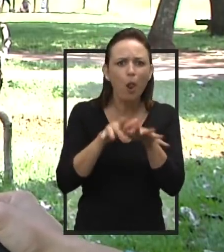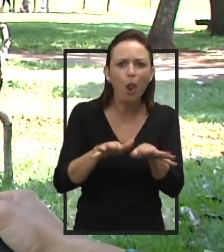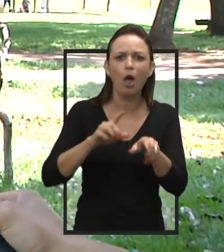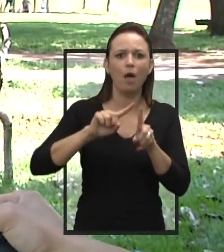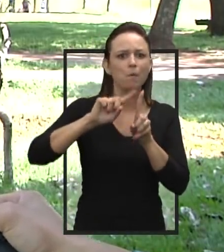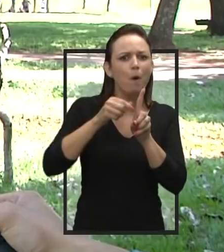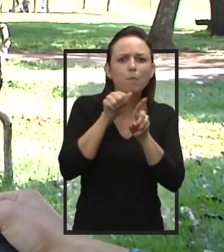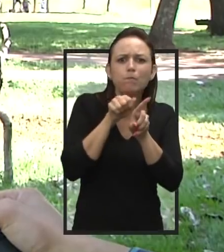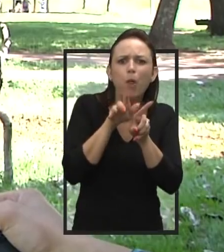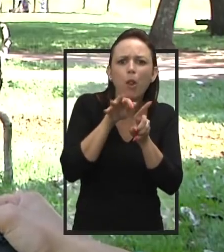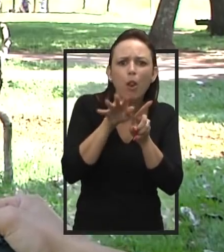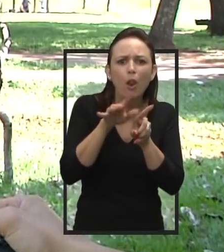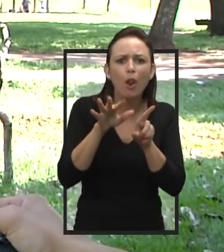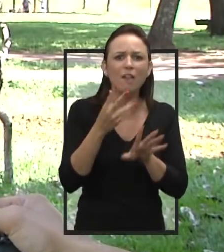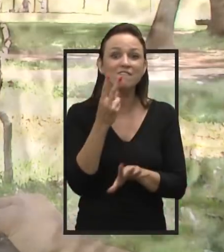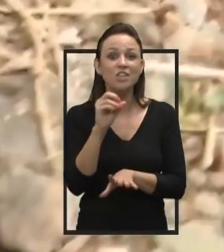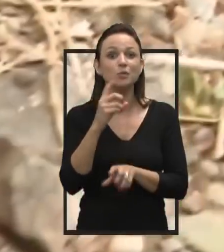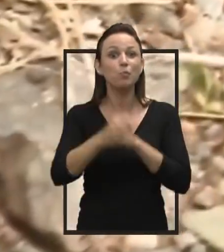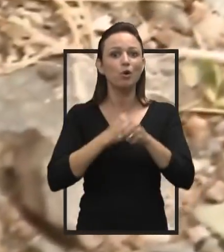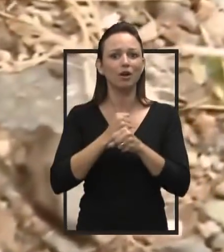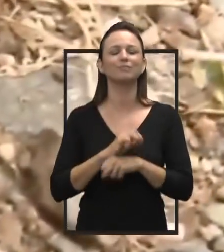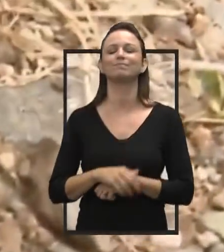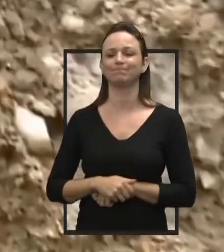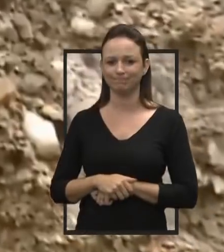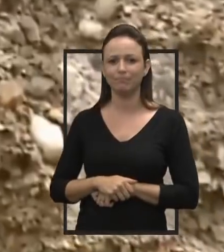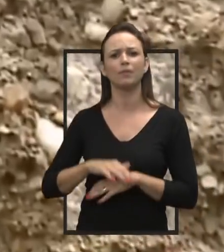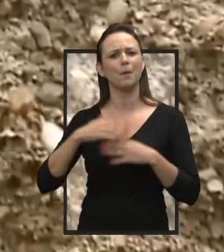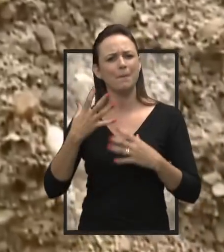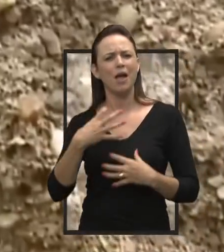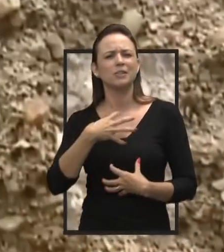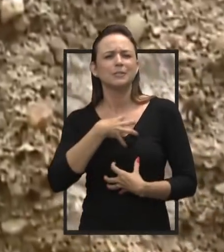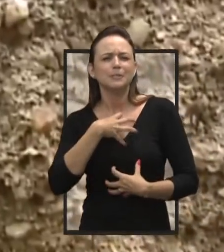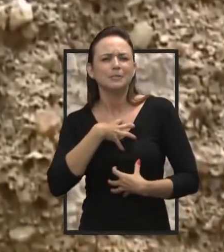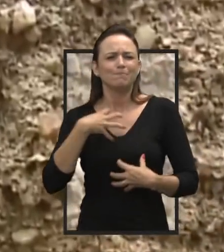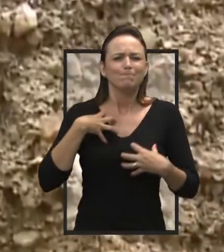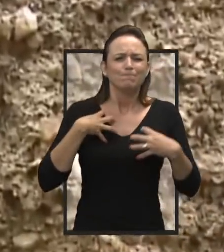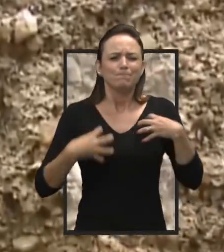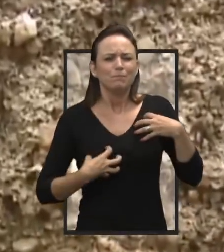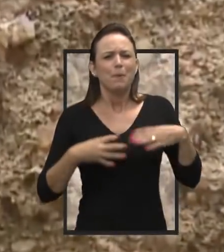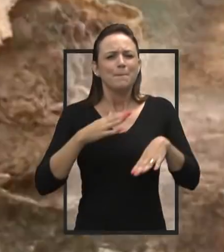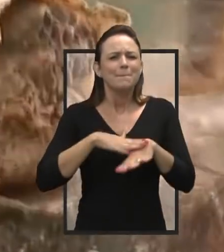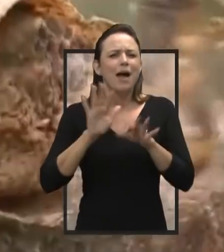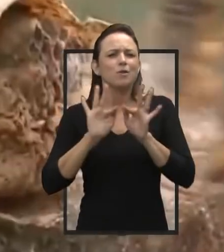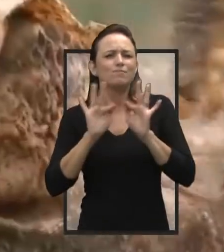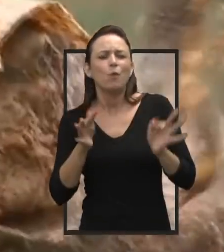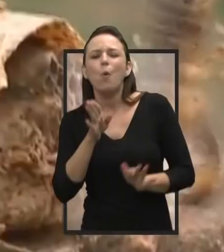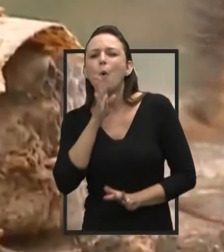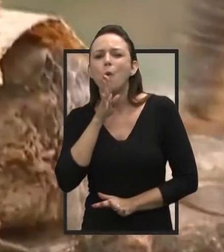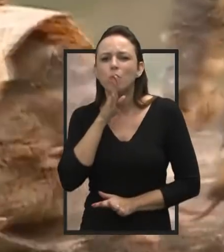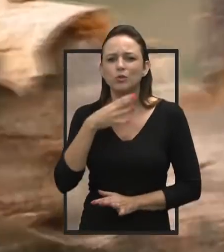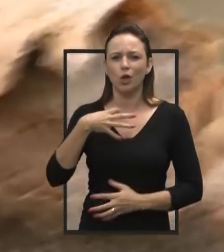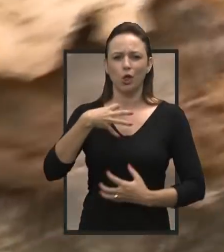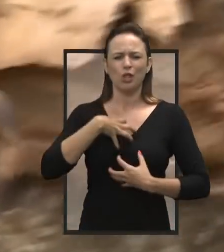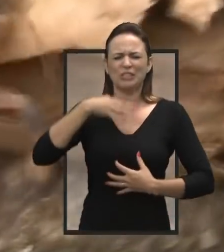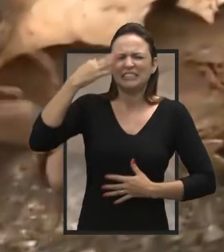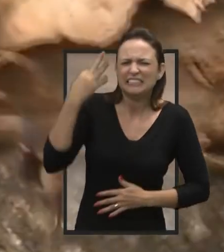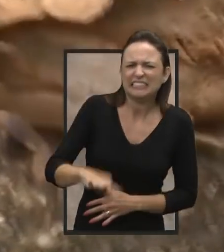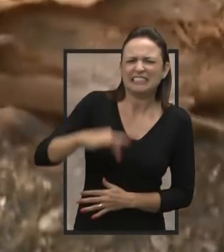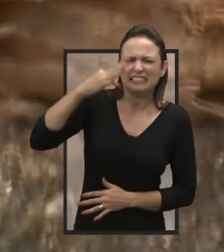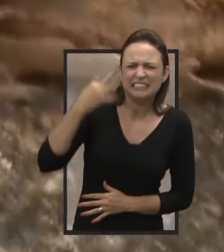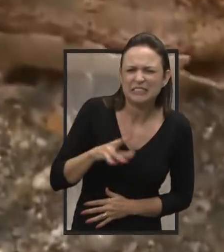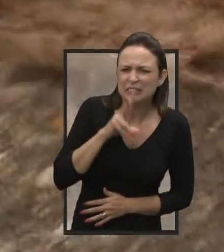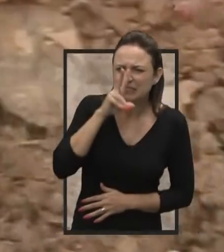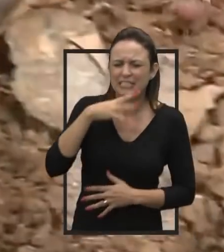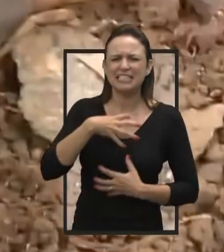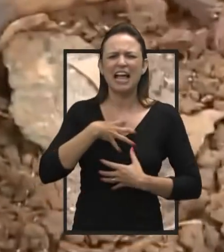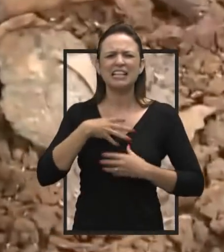20 filhotes por ano, cada indivíduo. Entre os sintomas mais comuns da picada de escorpião estão dor intensa,